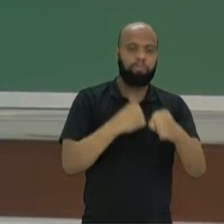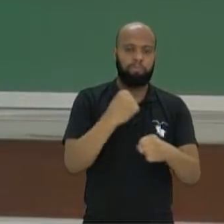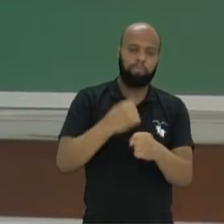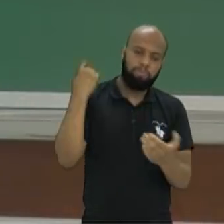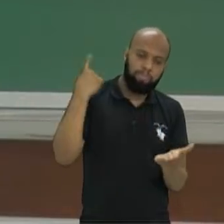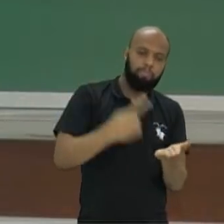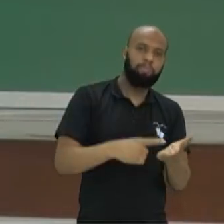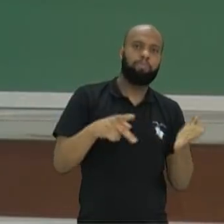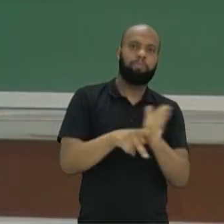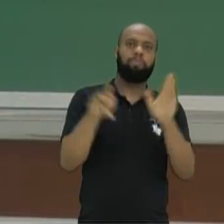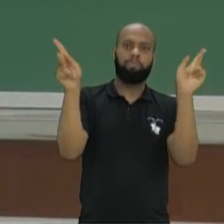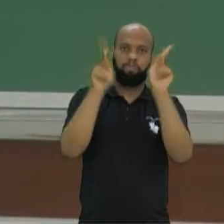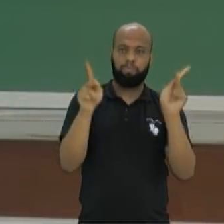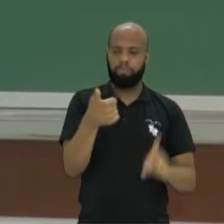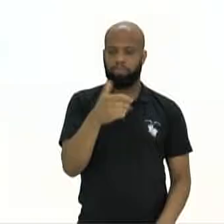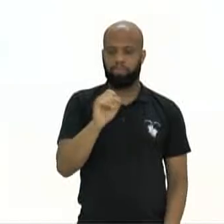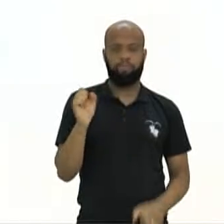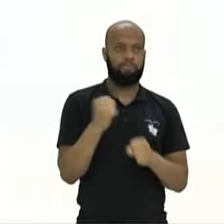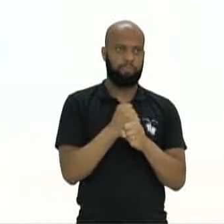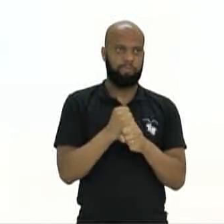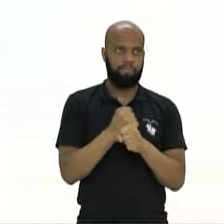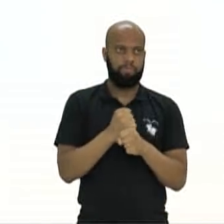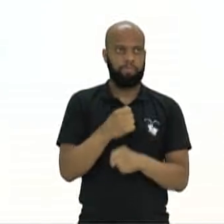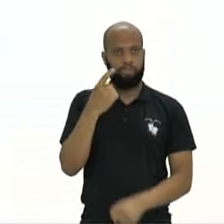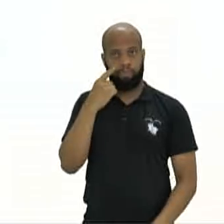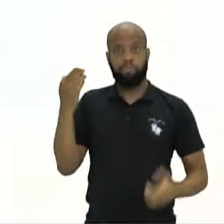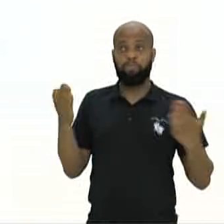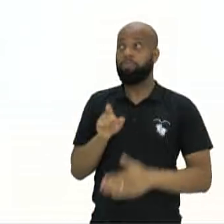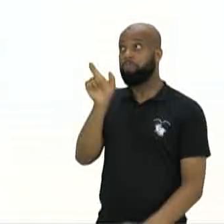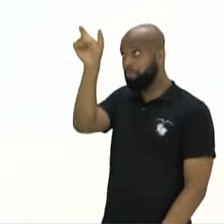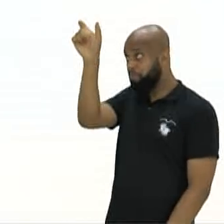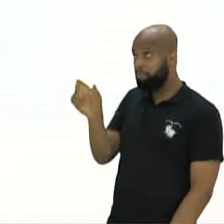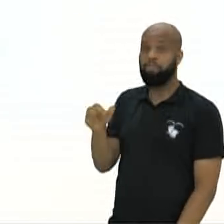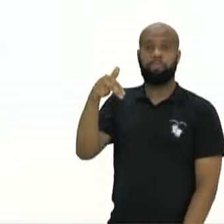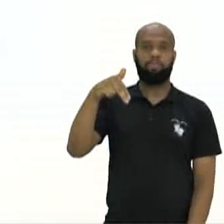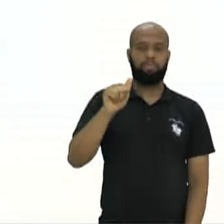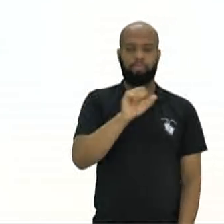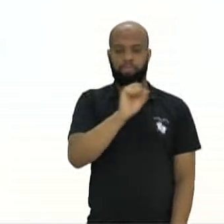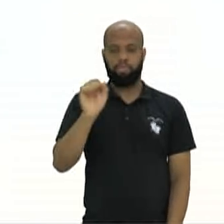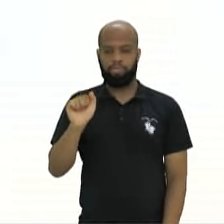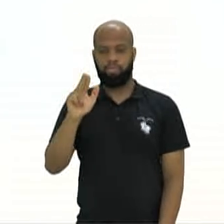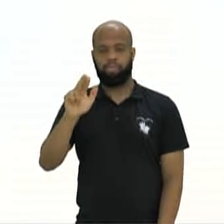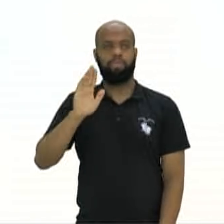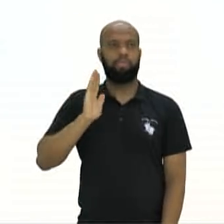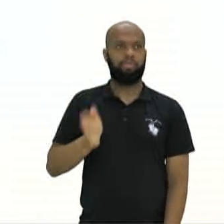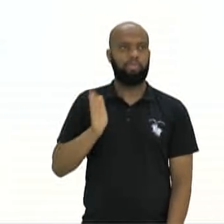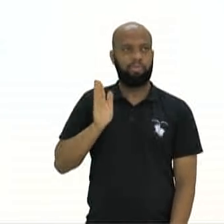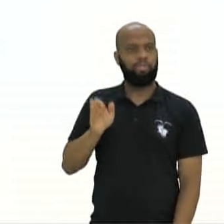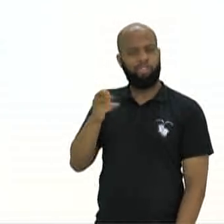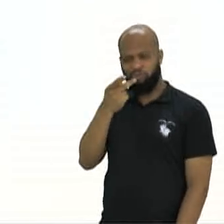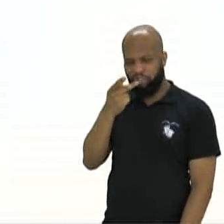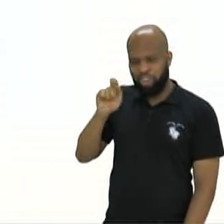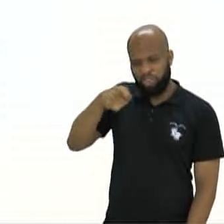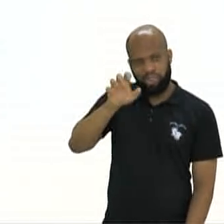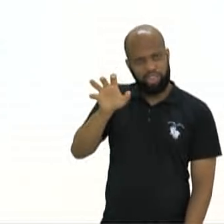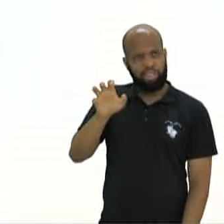de paz por 10 anos. Agora está aqui o nosso Maurício de Nassau. Nossa, eu já estou tão familiar com o nosso amigo aqui. Aqui ele está com 75